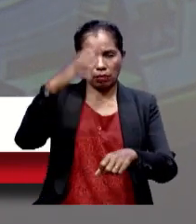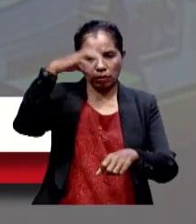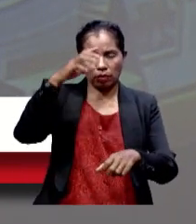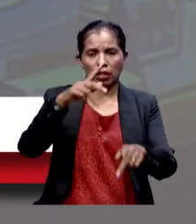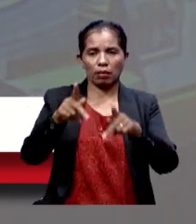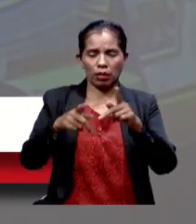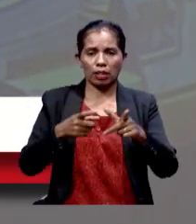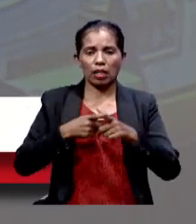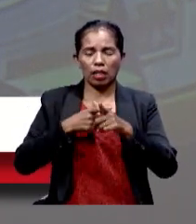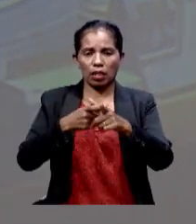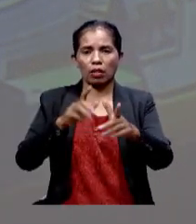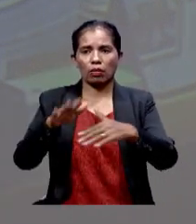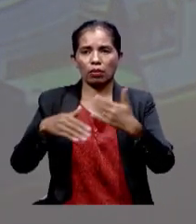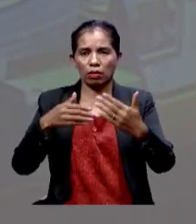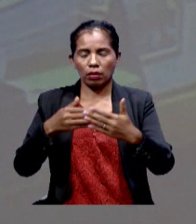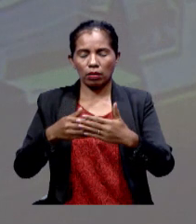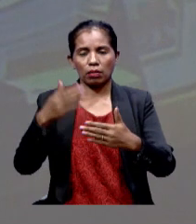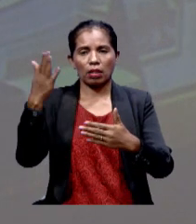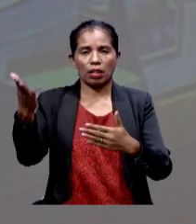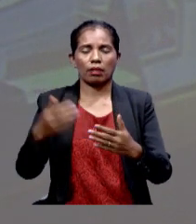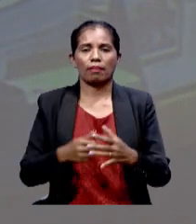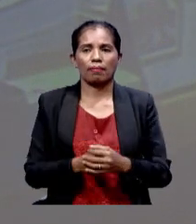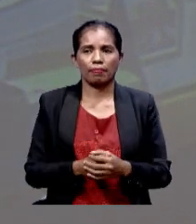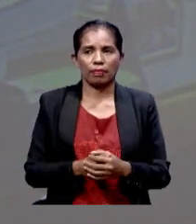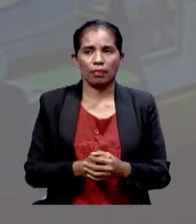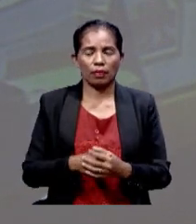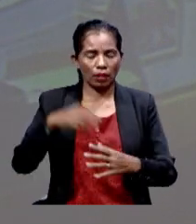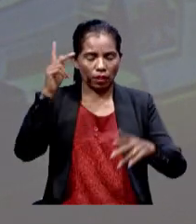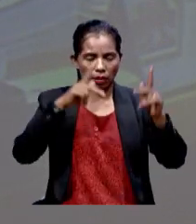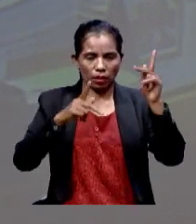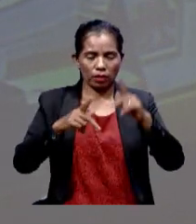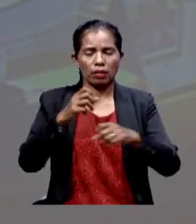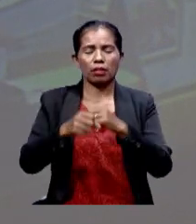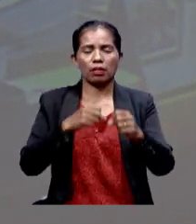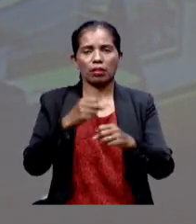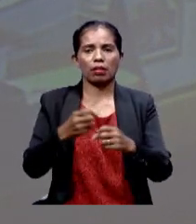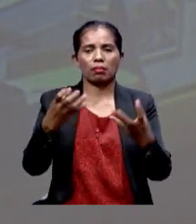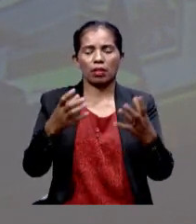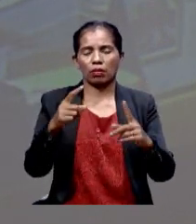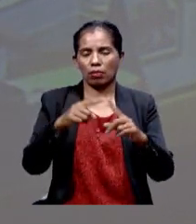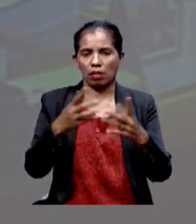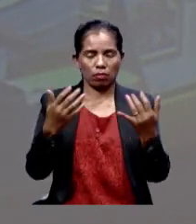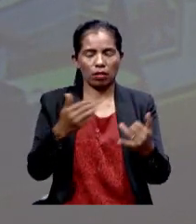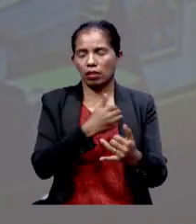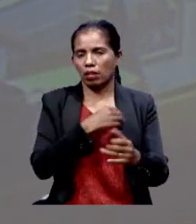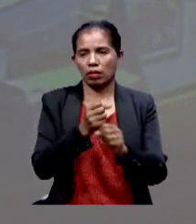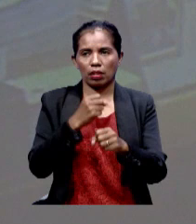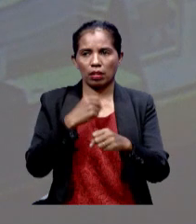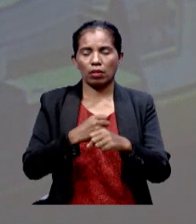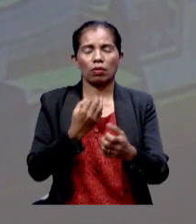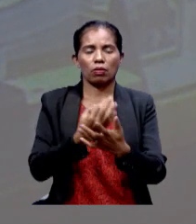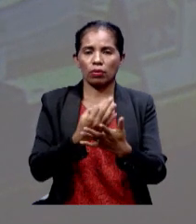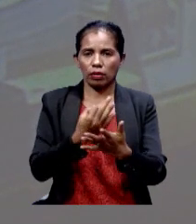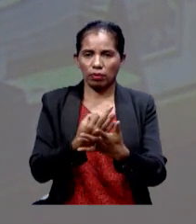ser halai hututu ba ema numa tetis. Caso ida ne levanta tine hira teo na mastu agora se dau realiza. Orçamento nebe que